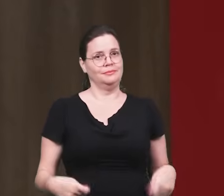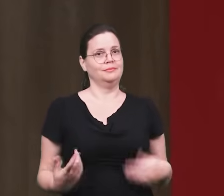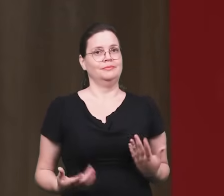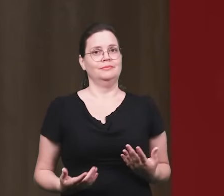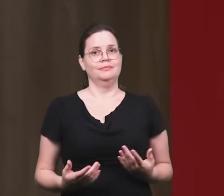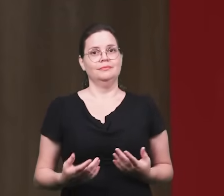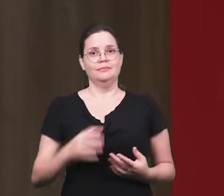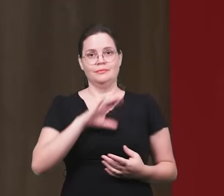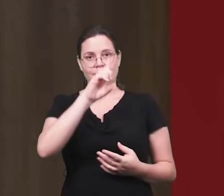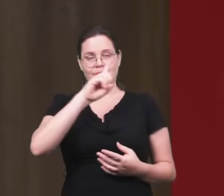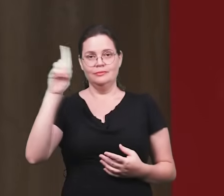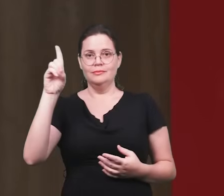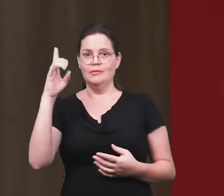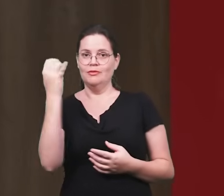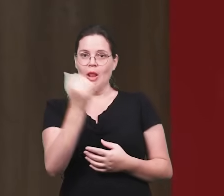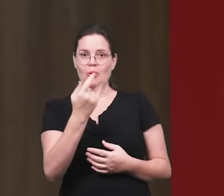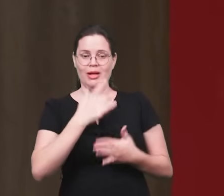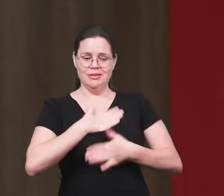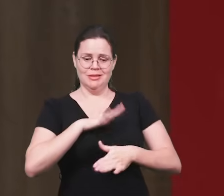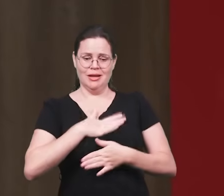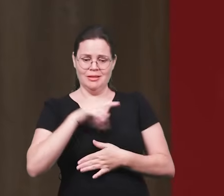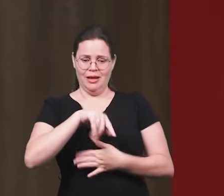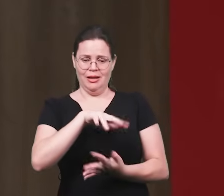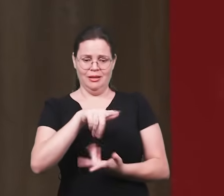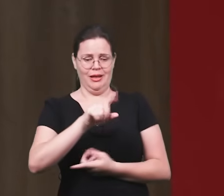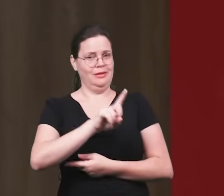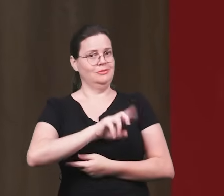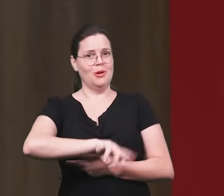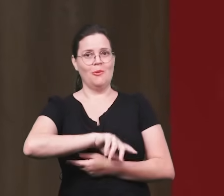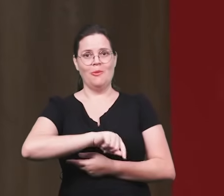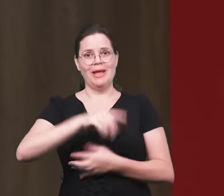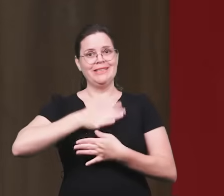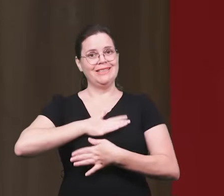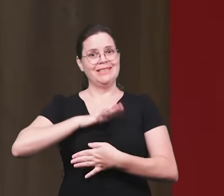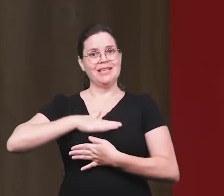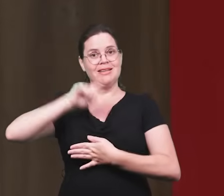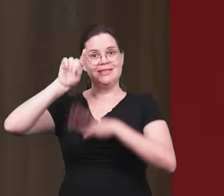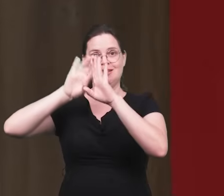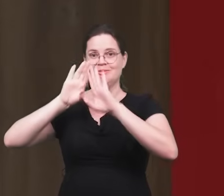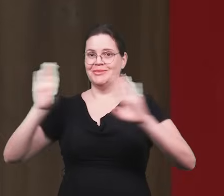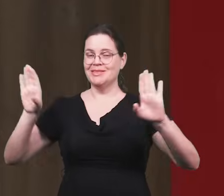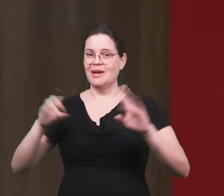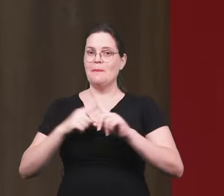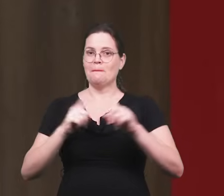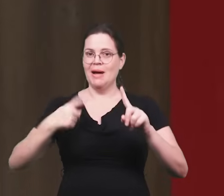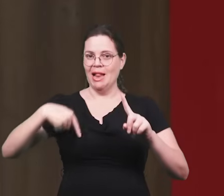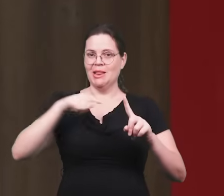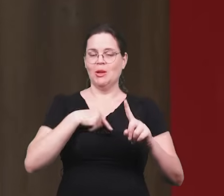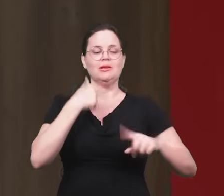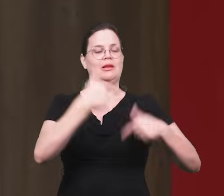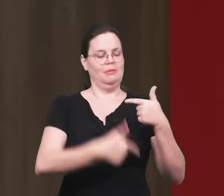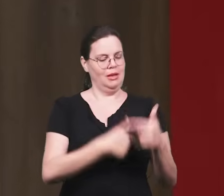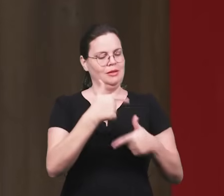nosso descanso não será aqui. Então, nós vamos continuar trabalhando mesmo até a volta de Cristo. É isso